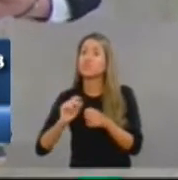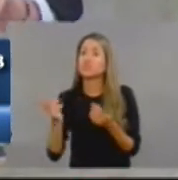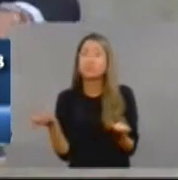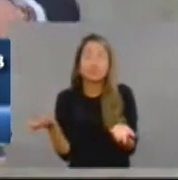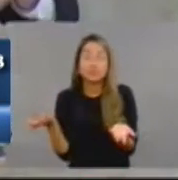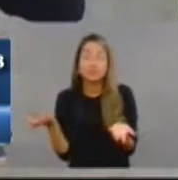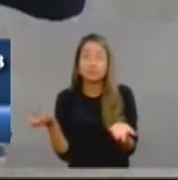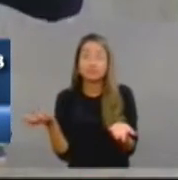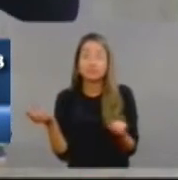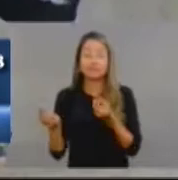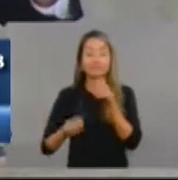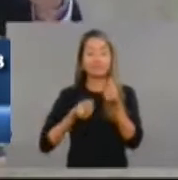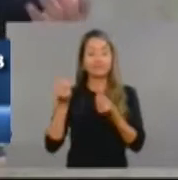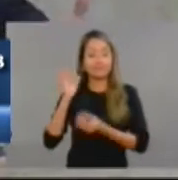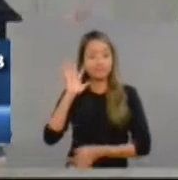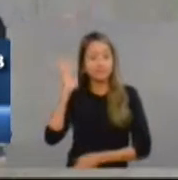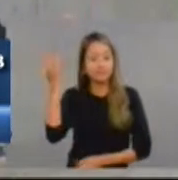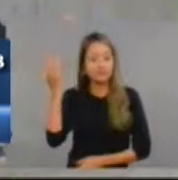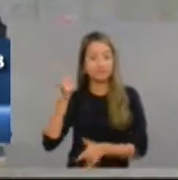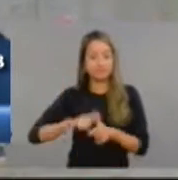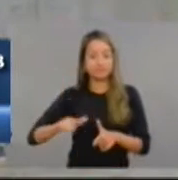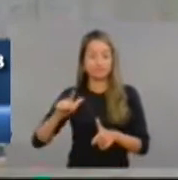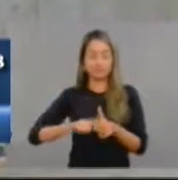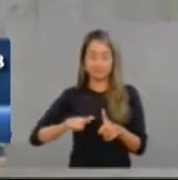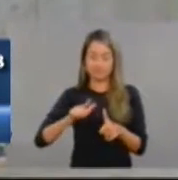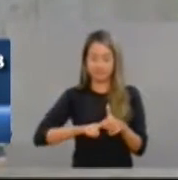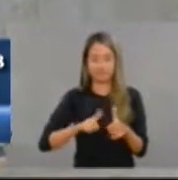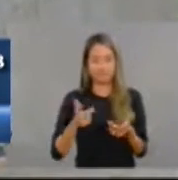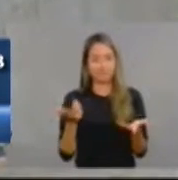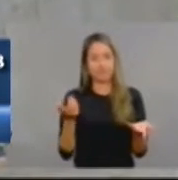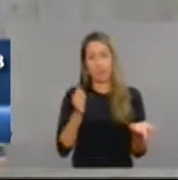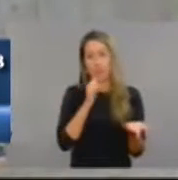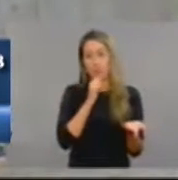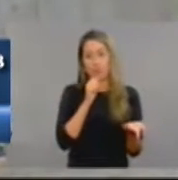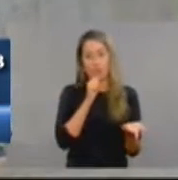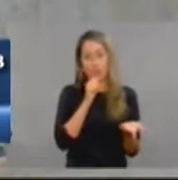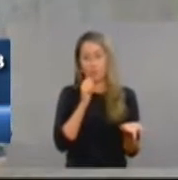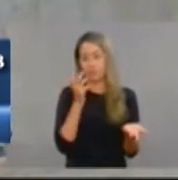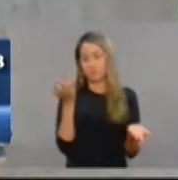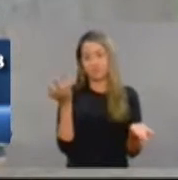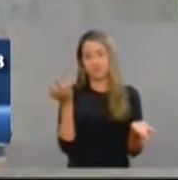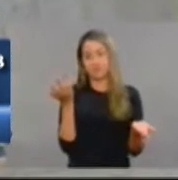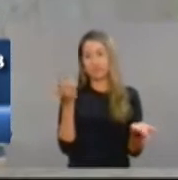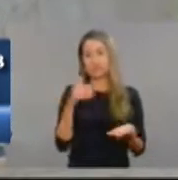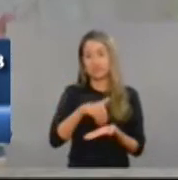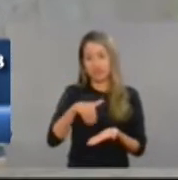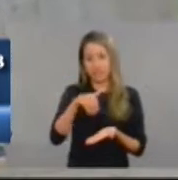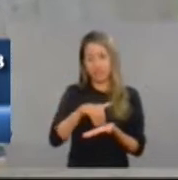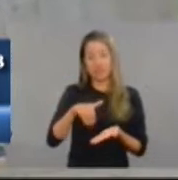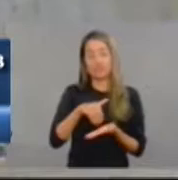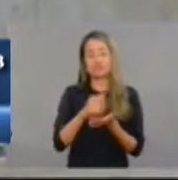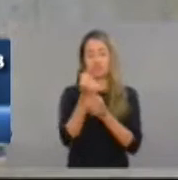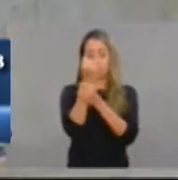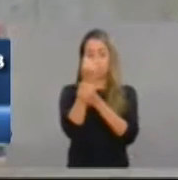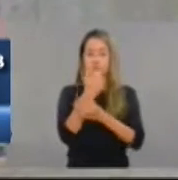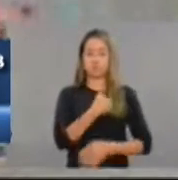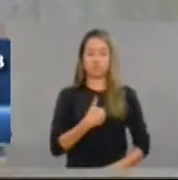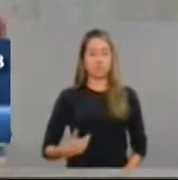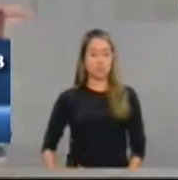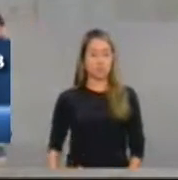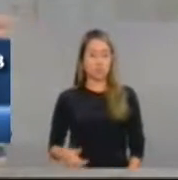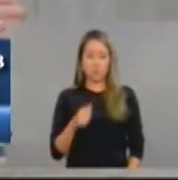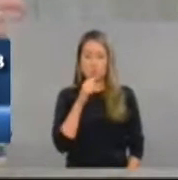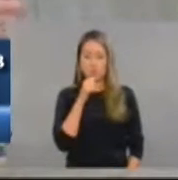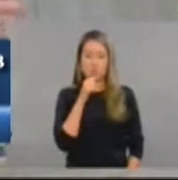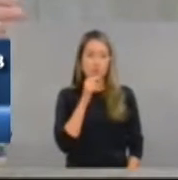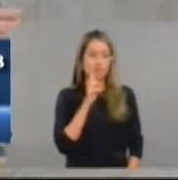vamos resolver os problemas que não foi dado por parte da Secretaria de Segurança Pública principalmente em relação à